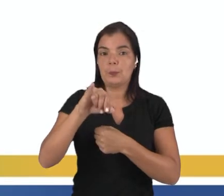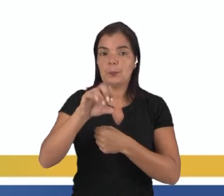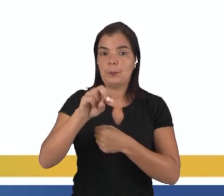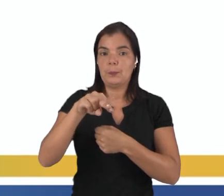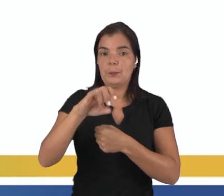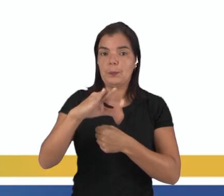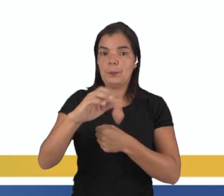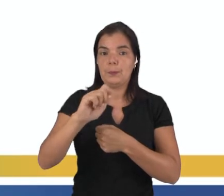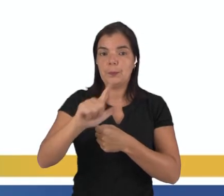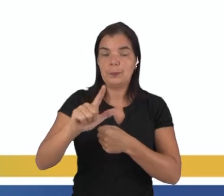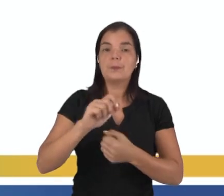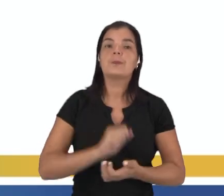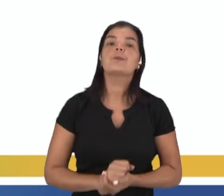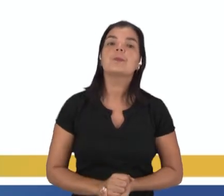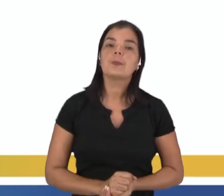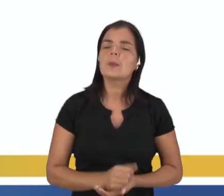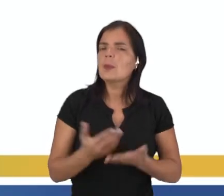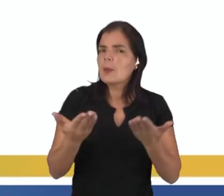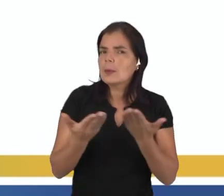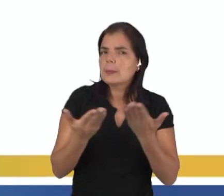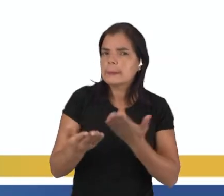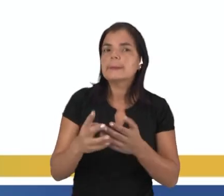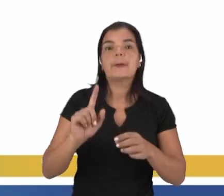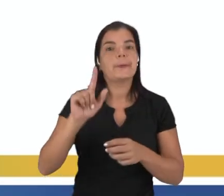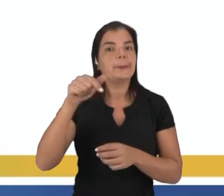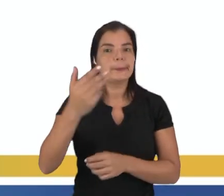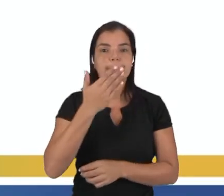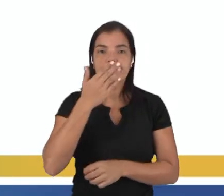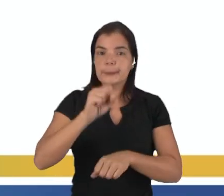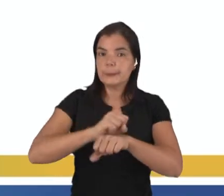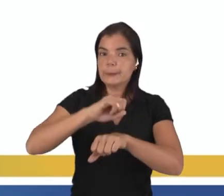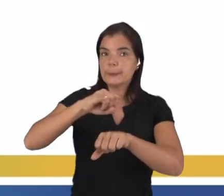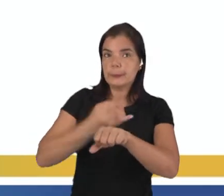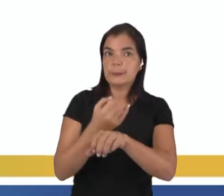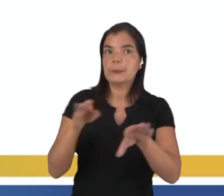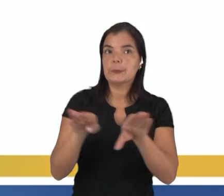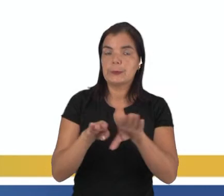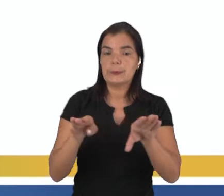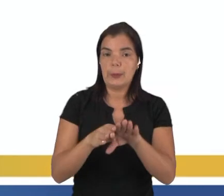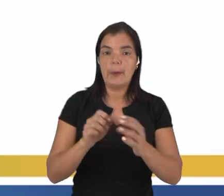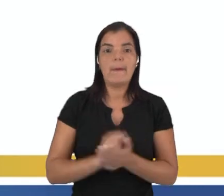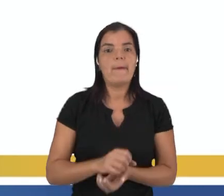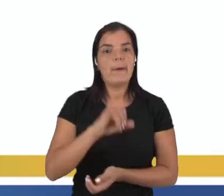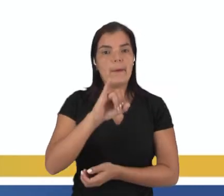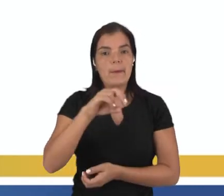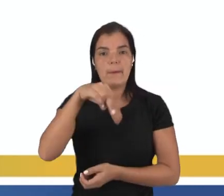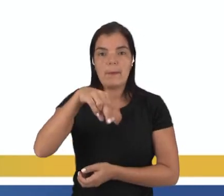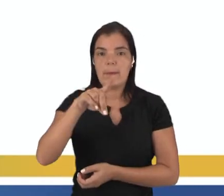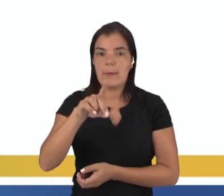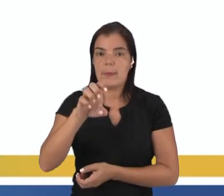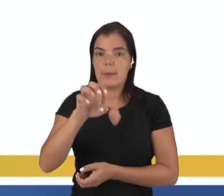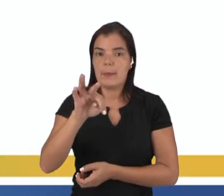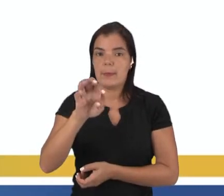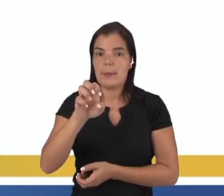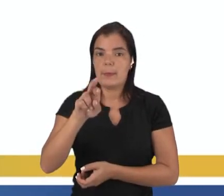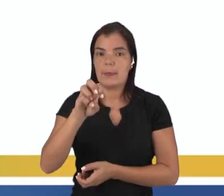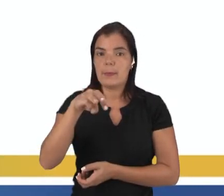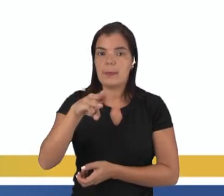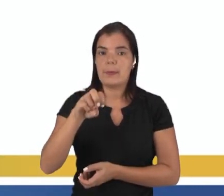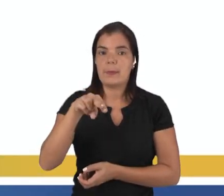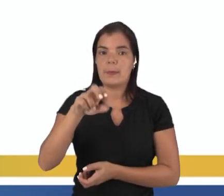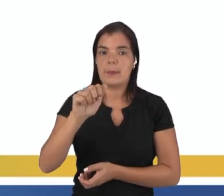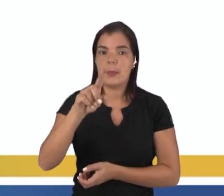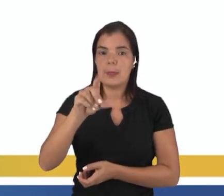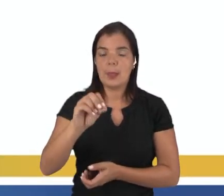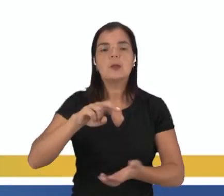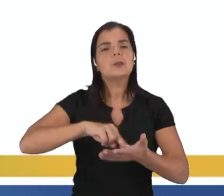desinencial. E agora nós vamos para outro tipo de sujeito, que esse é indeterminado. Isso quer dizer que a gente